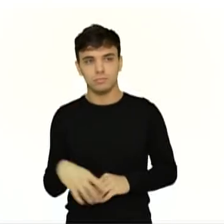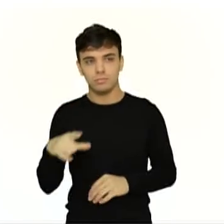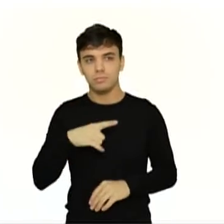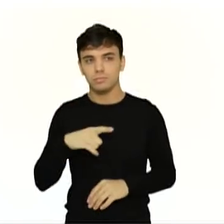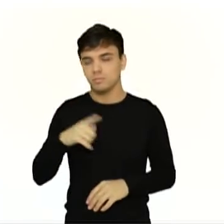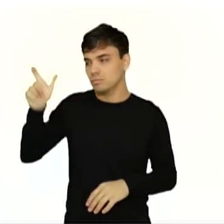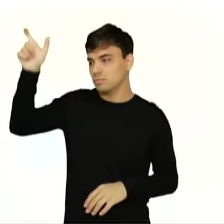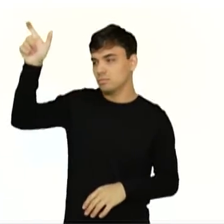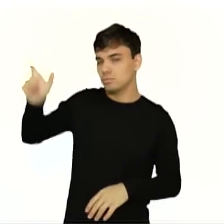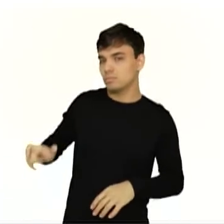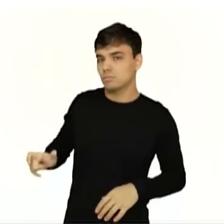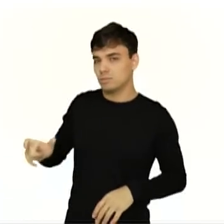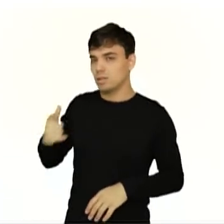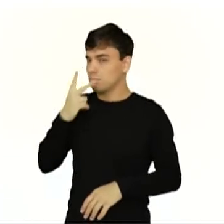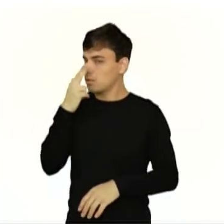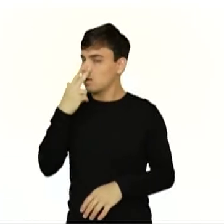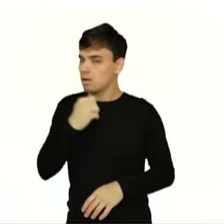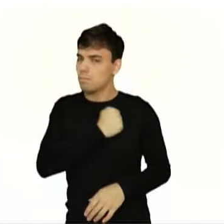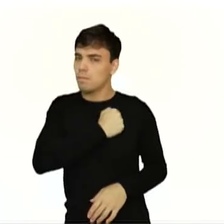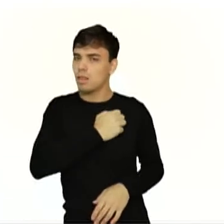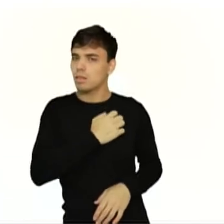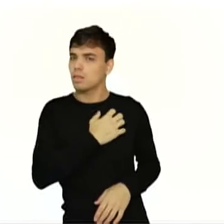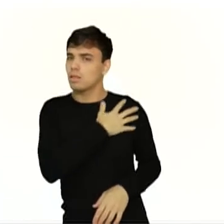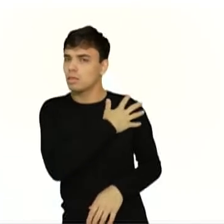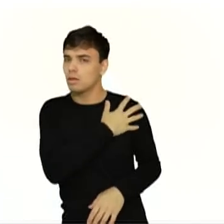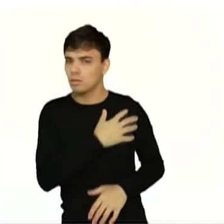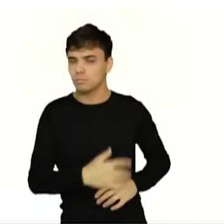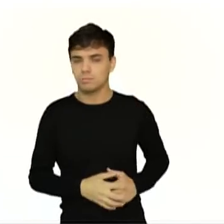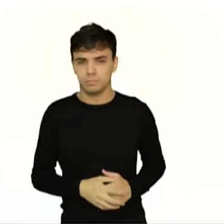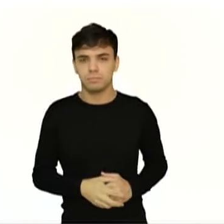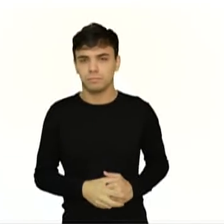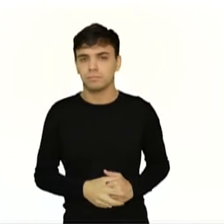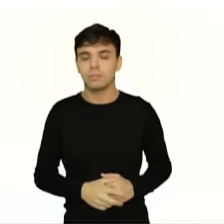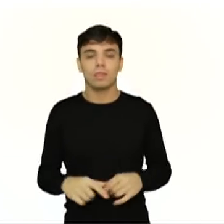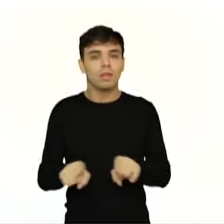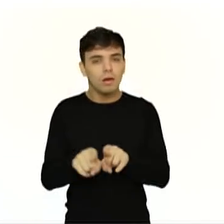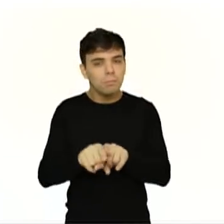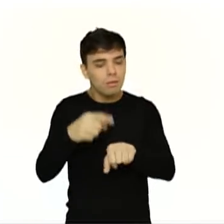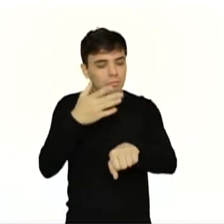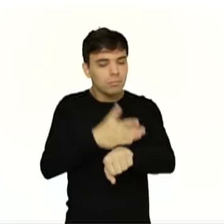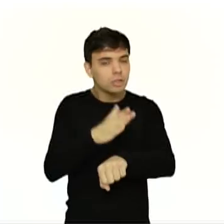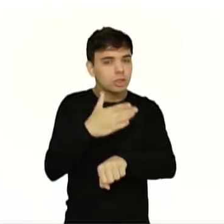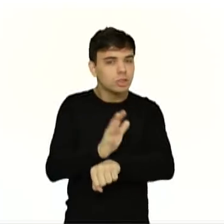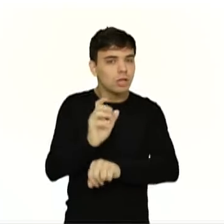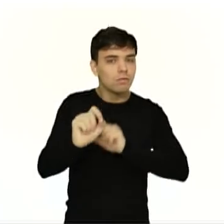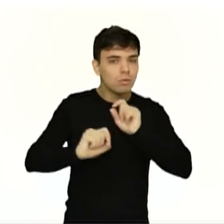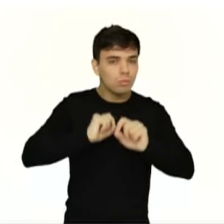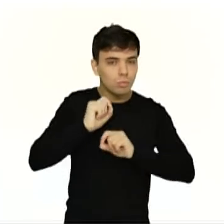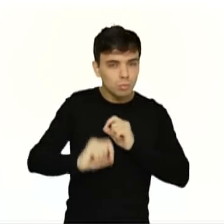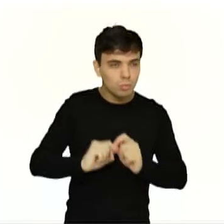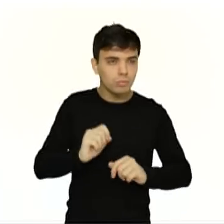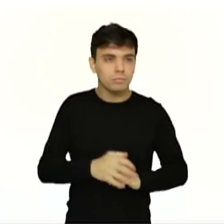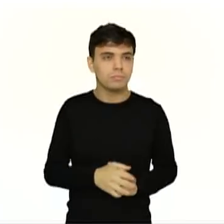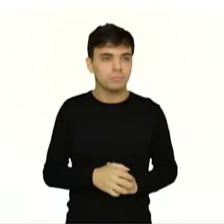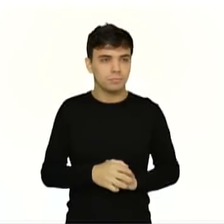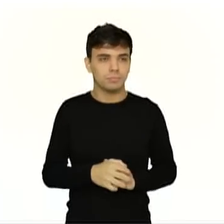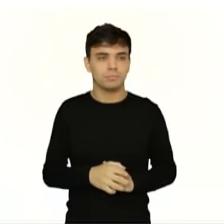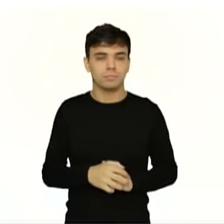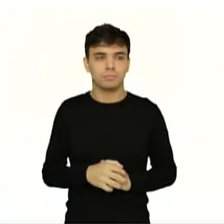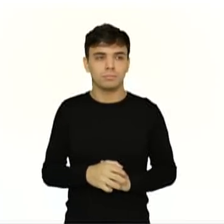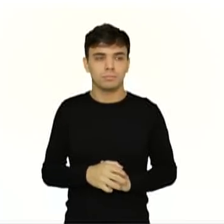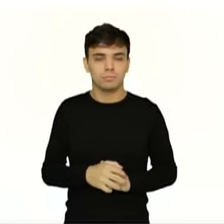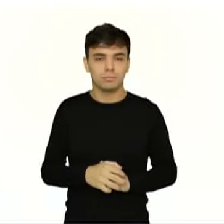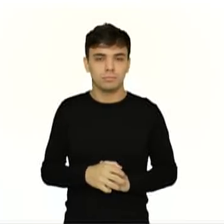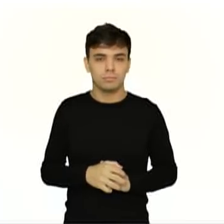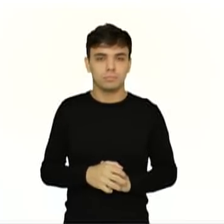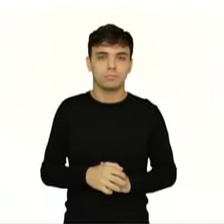alferes, isso é, um militar, tá? E que também praticava aí